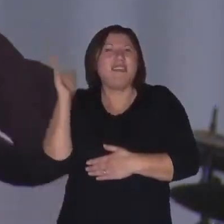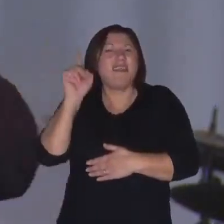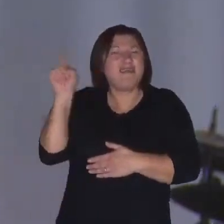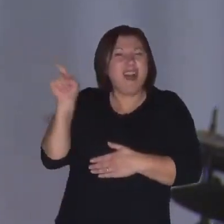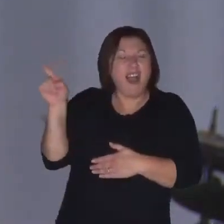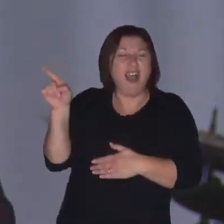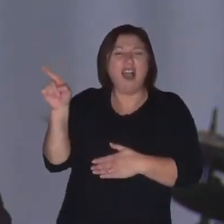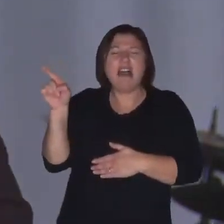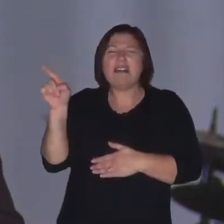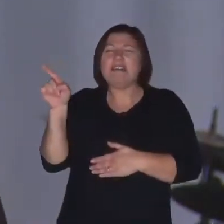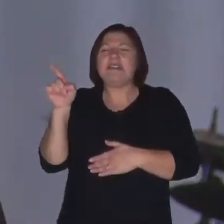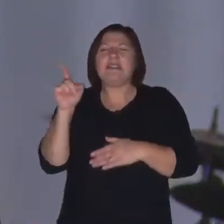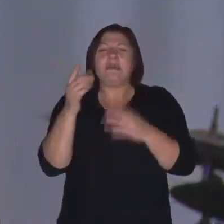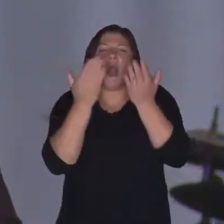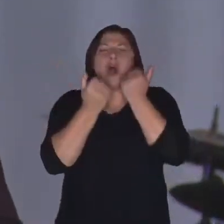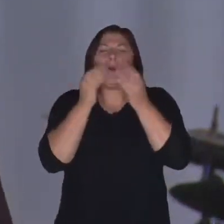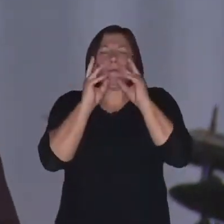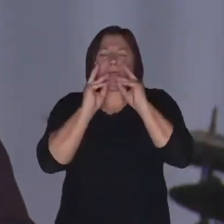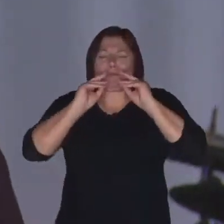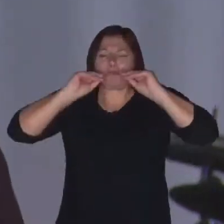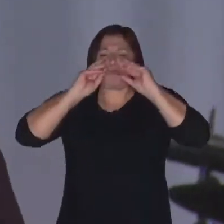Jerusalém a minha maior alegria.